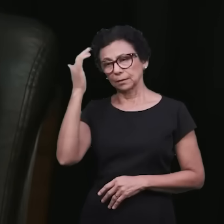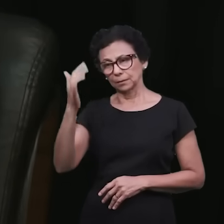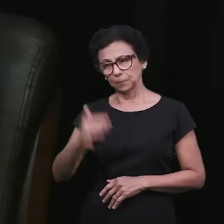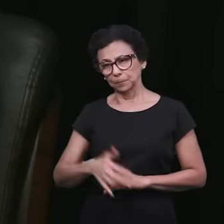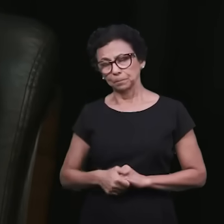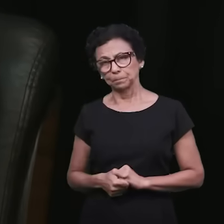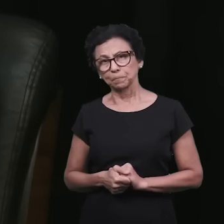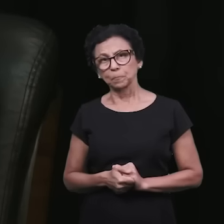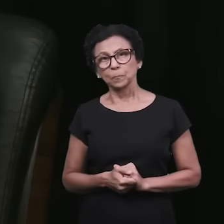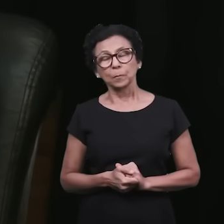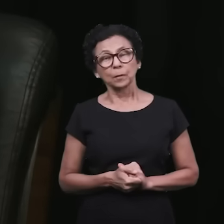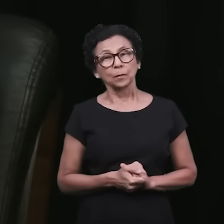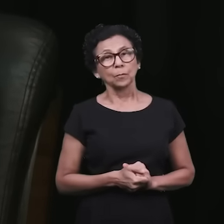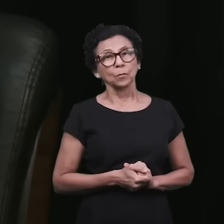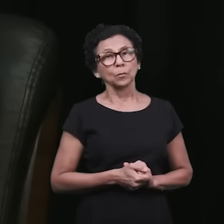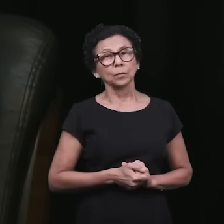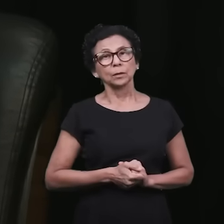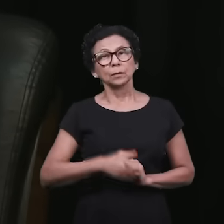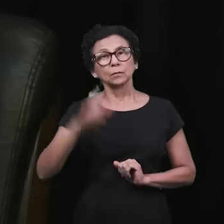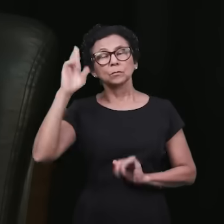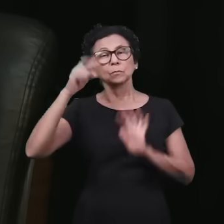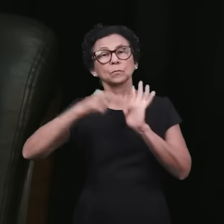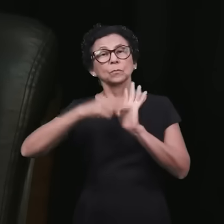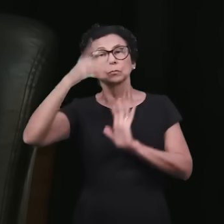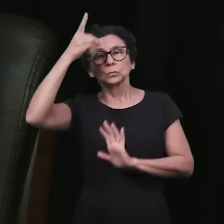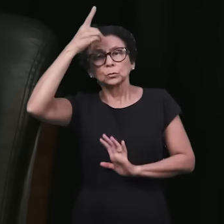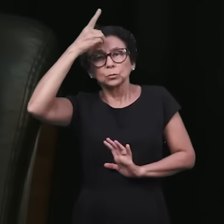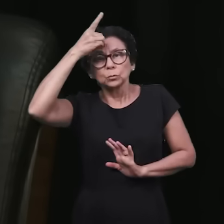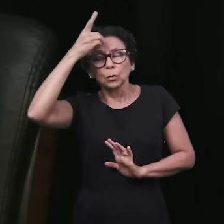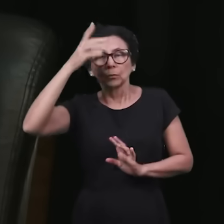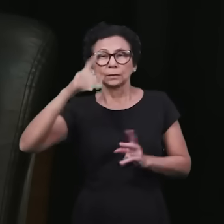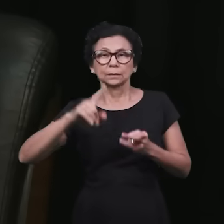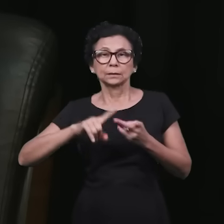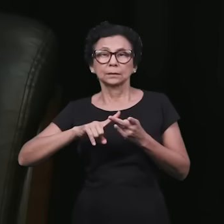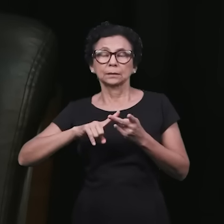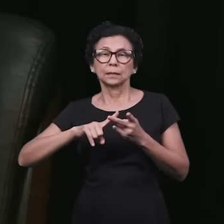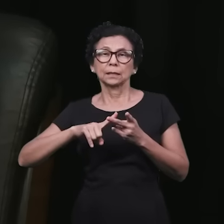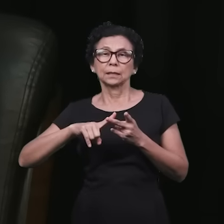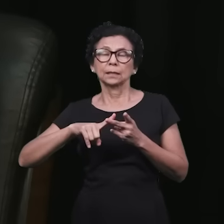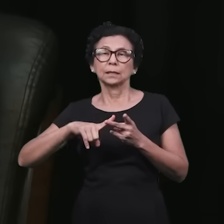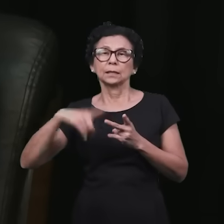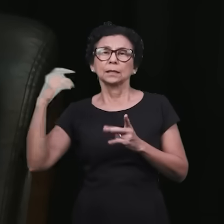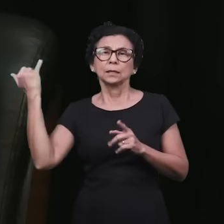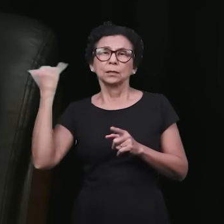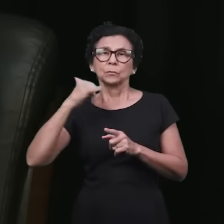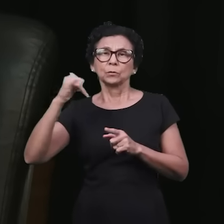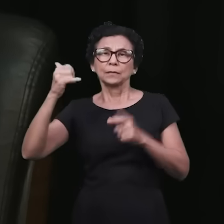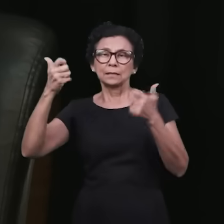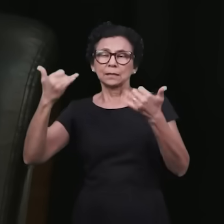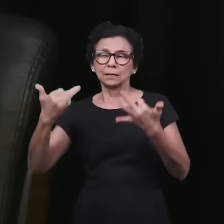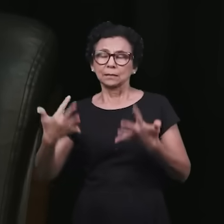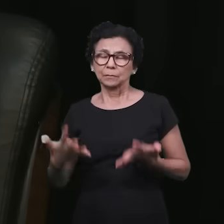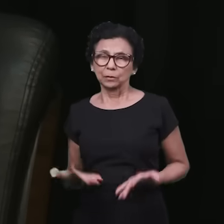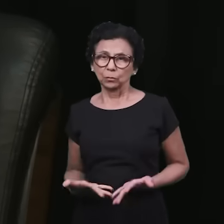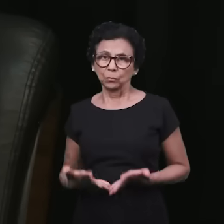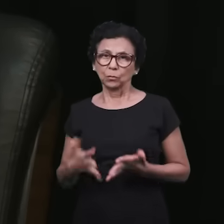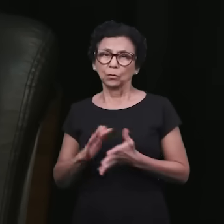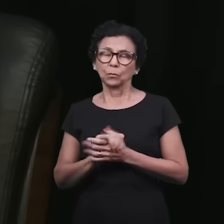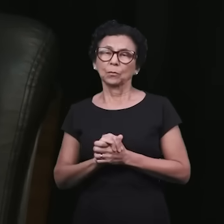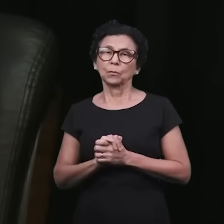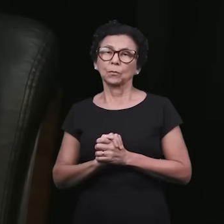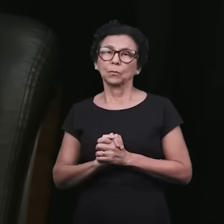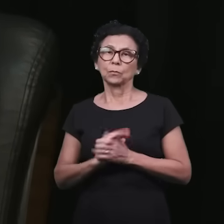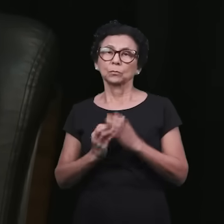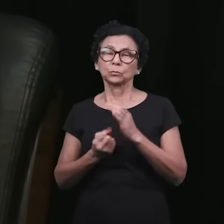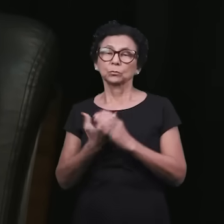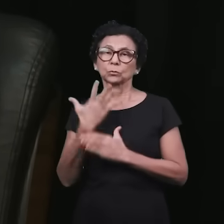dons espirituais, ela veio de discernimento, ela veio de sabedoria, ela veio de um corpo, porque o